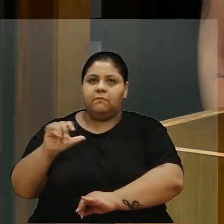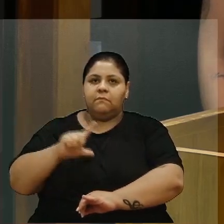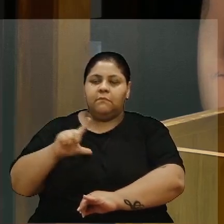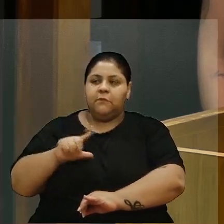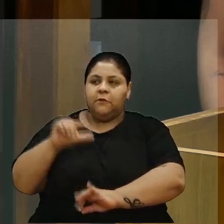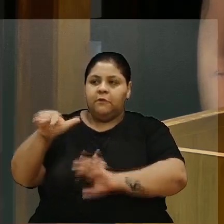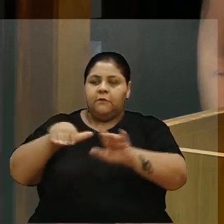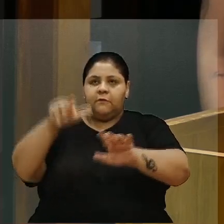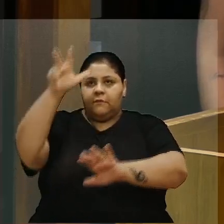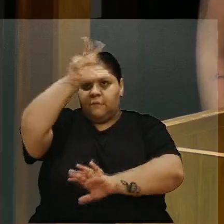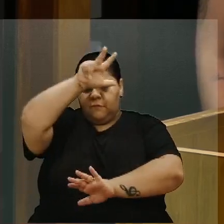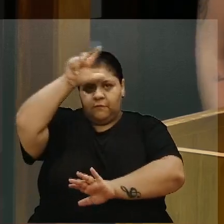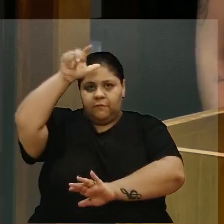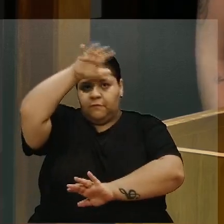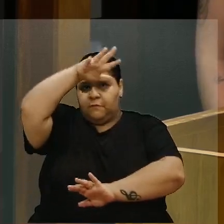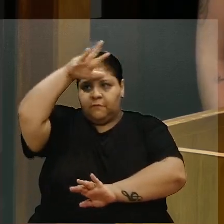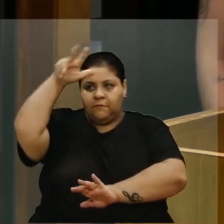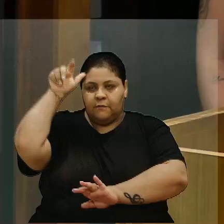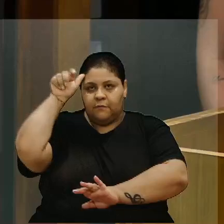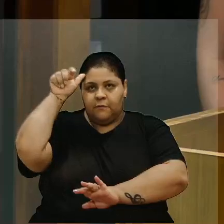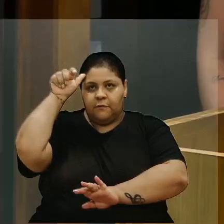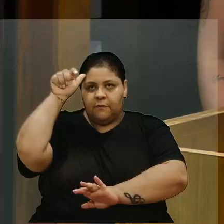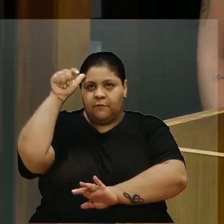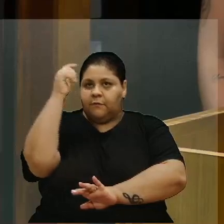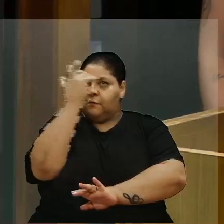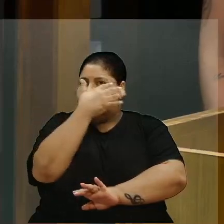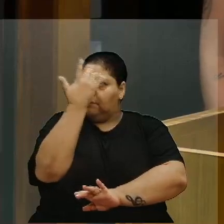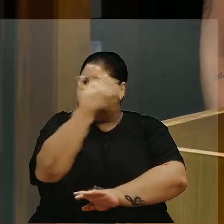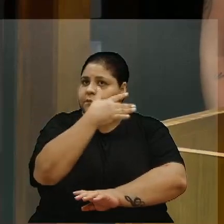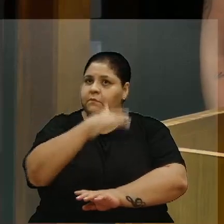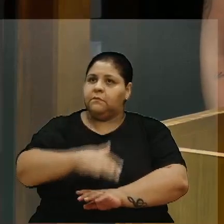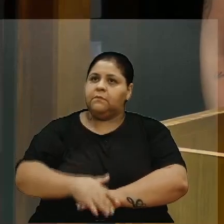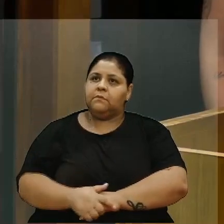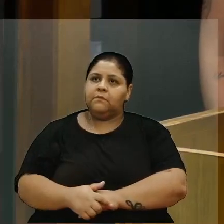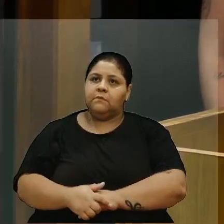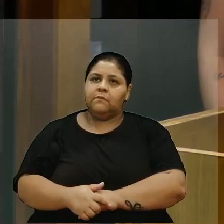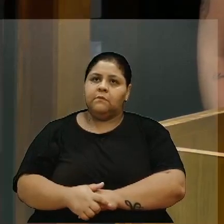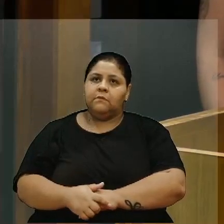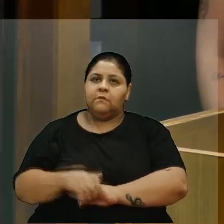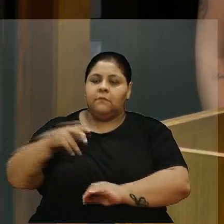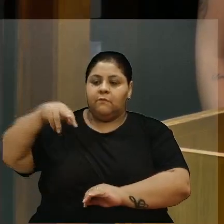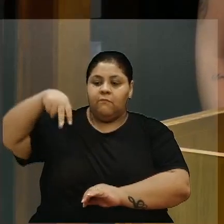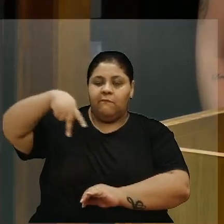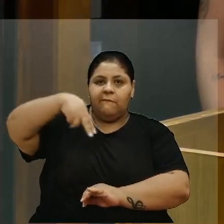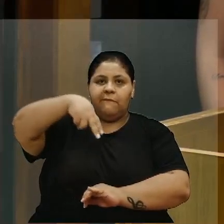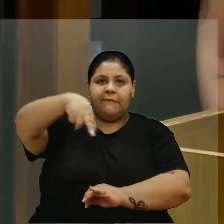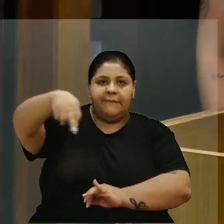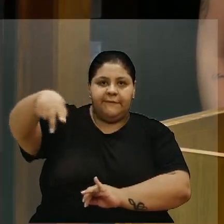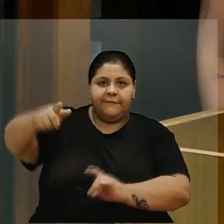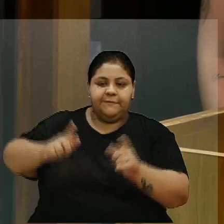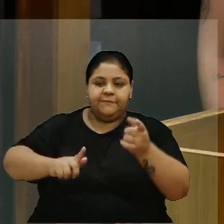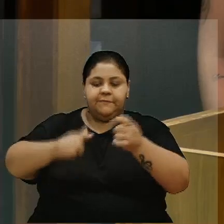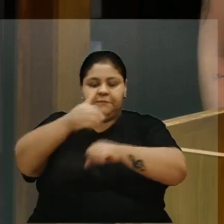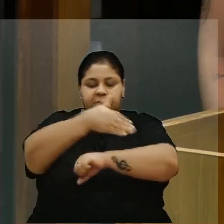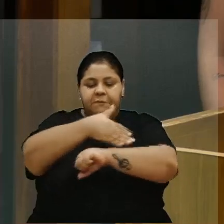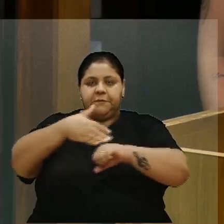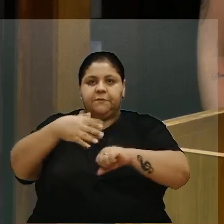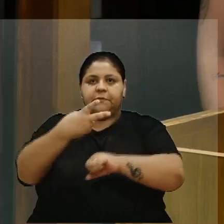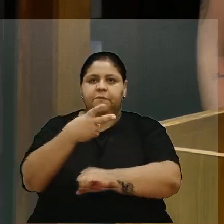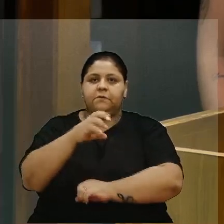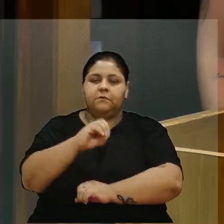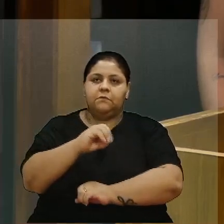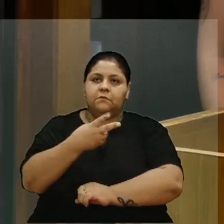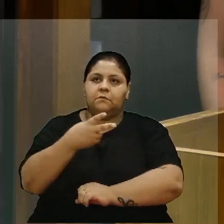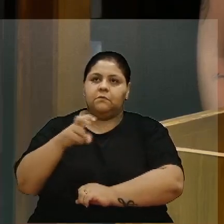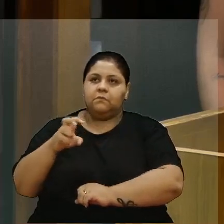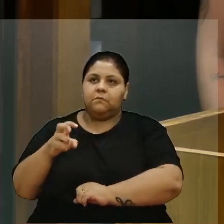convidando o prefeito municipal, senhor Ardilor Domênico, para que o desfile do Carnaval de Rua 2025, que será